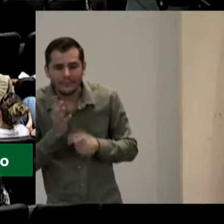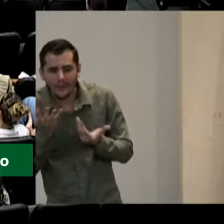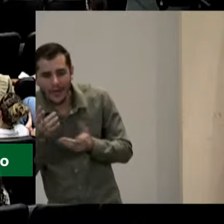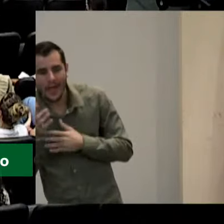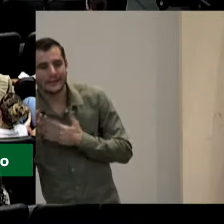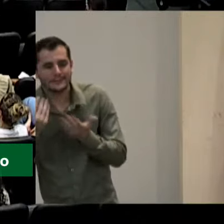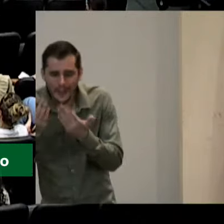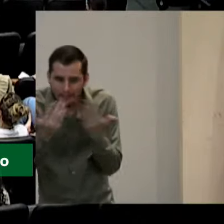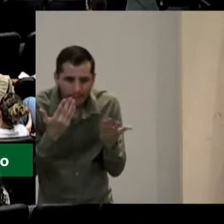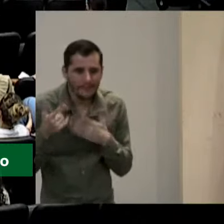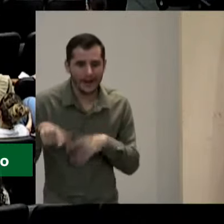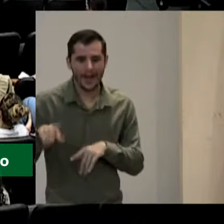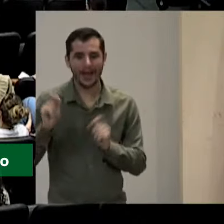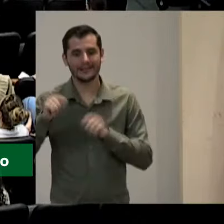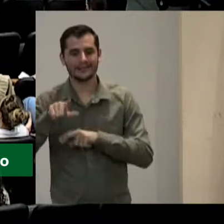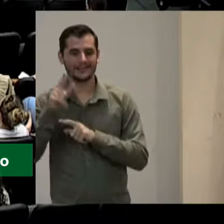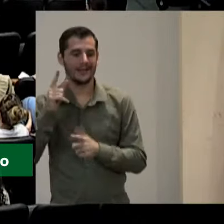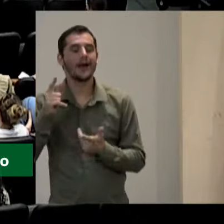nós sabemos.